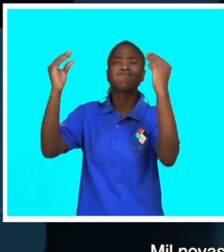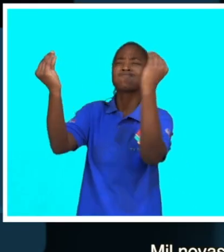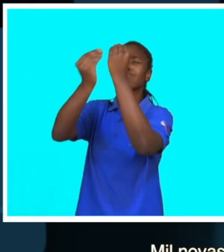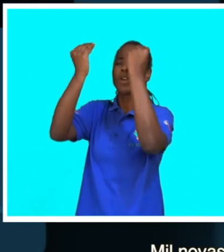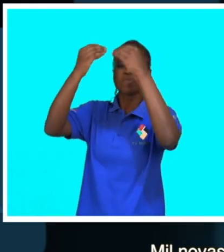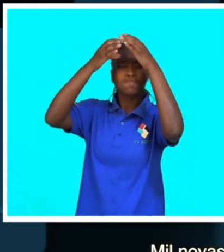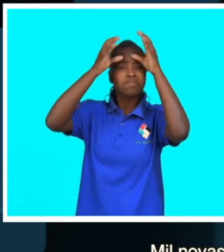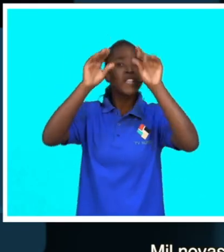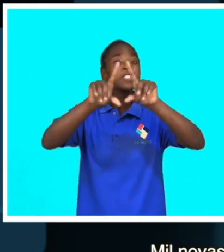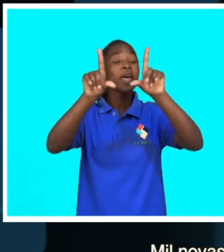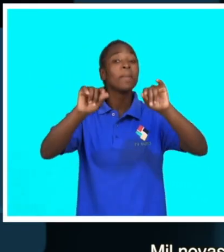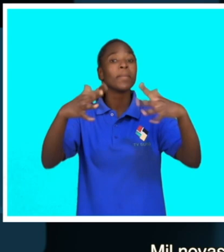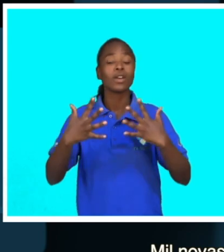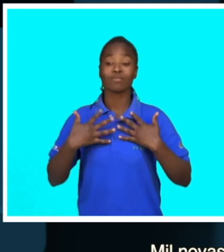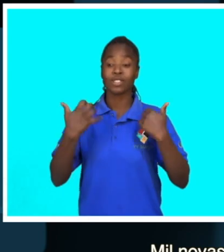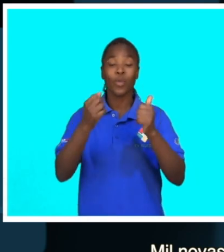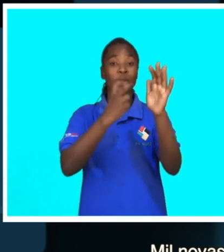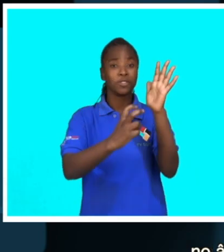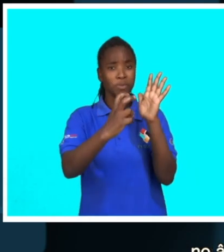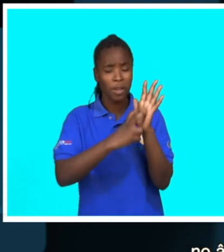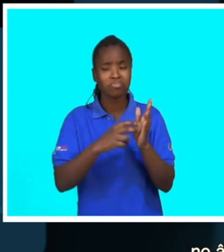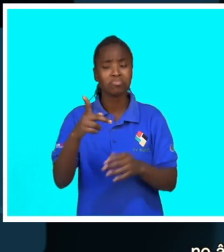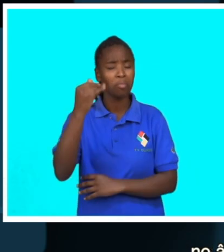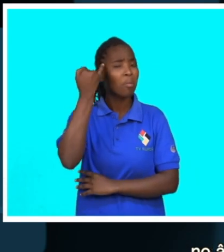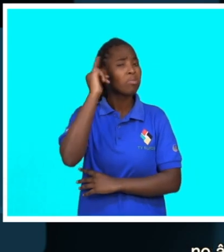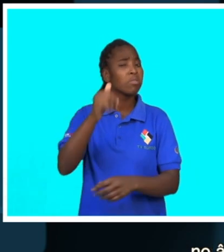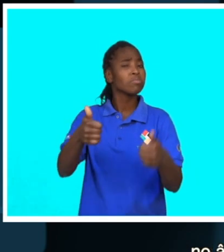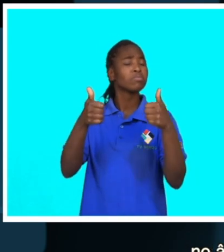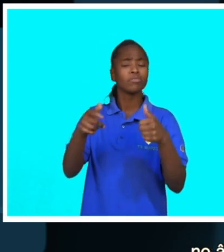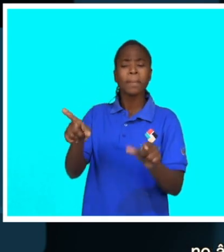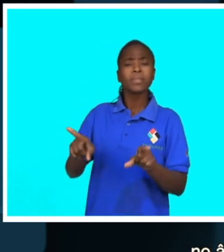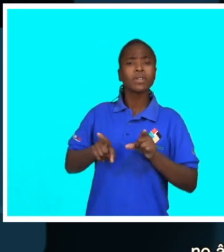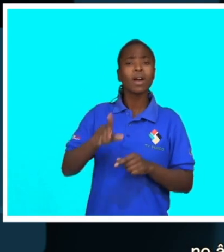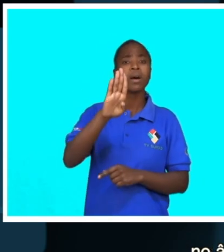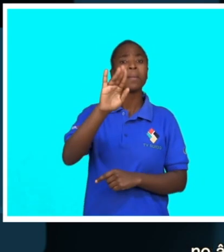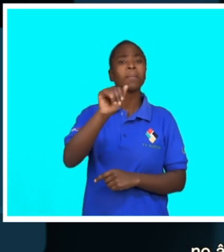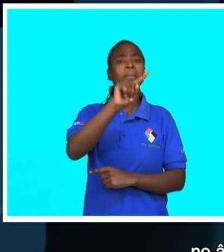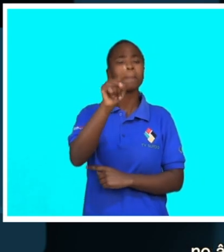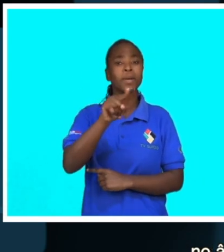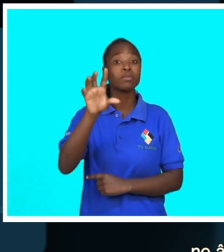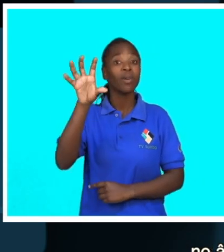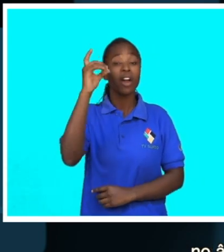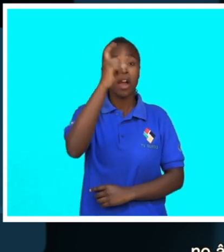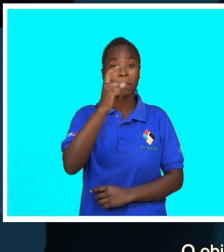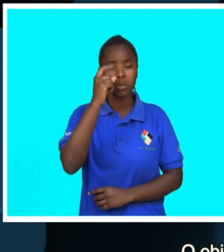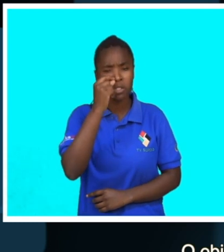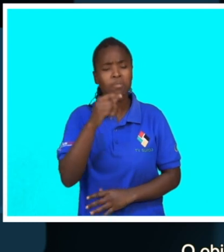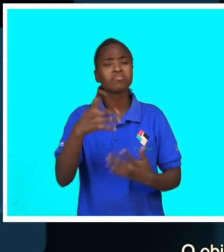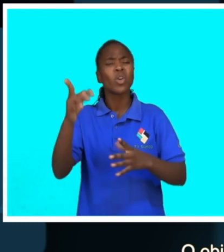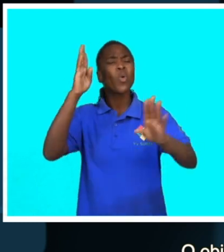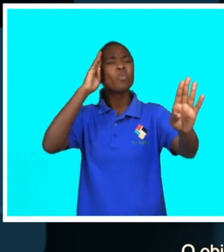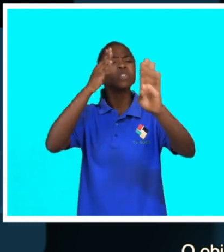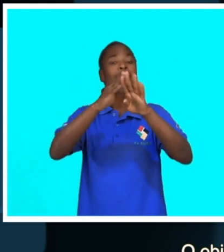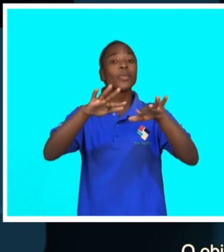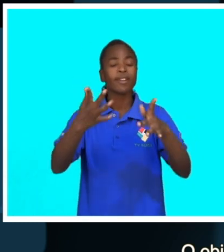capacitadas em matéria de saúde sexual e reprodutiva no âmbito da iniciativa Rapariga Bis na província de Nampula. O objetivo